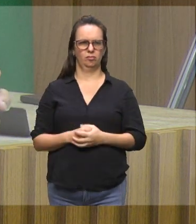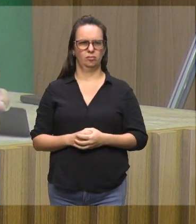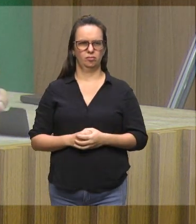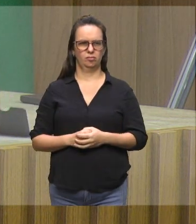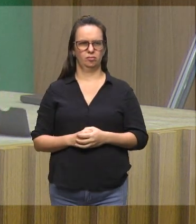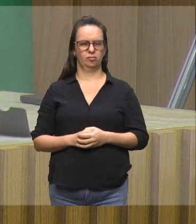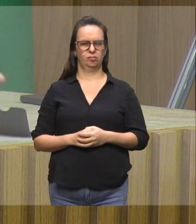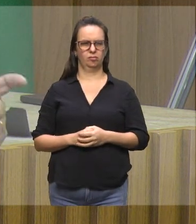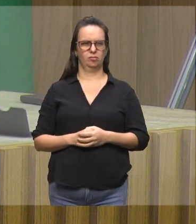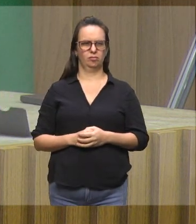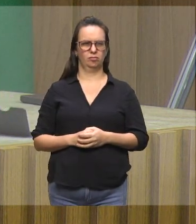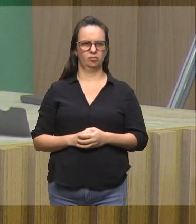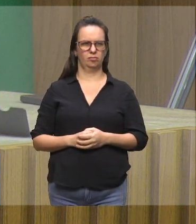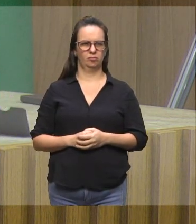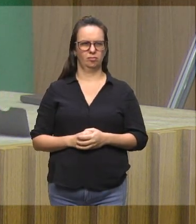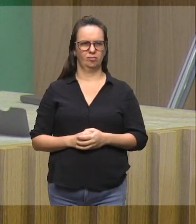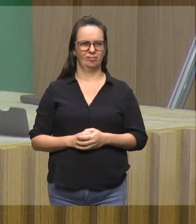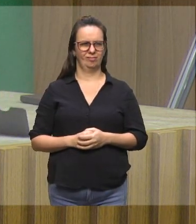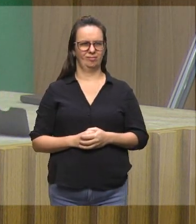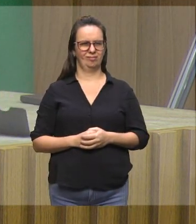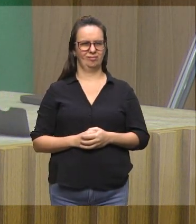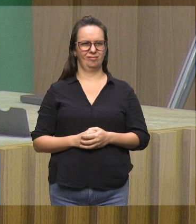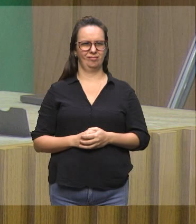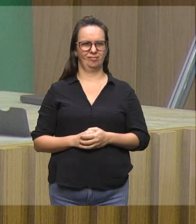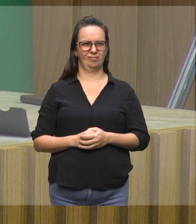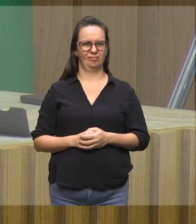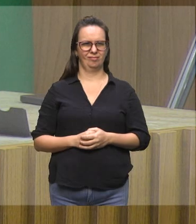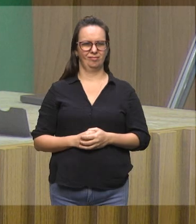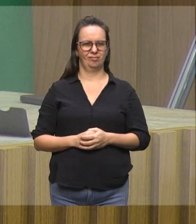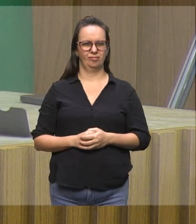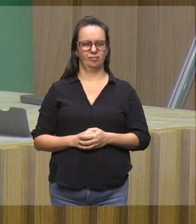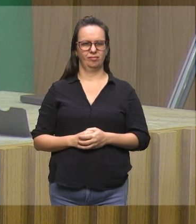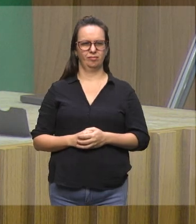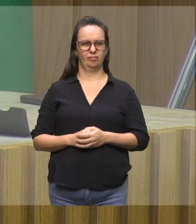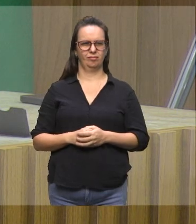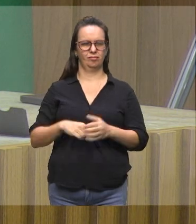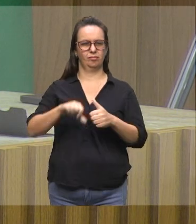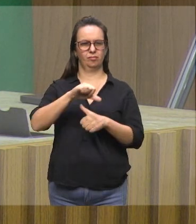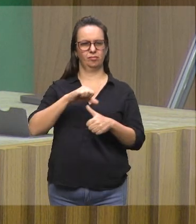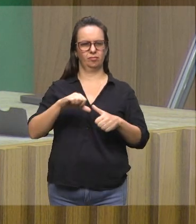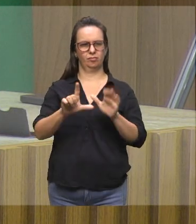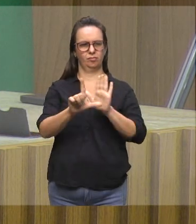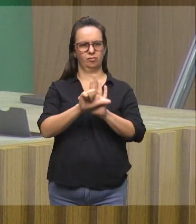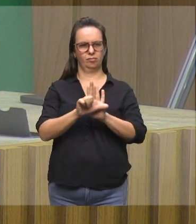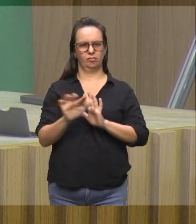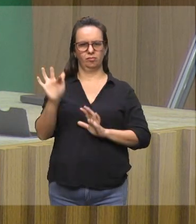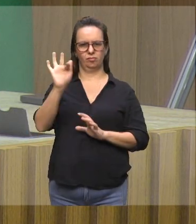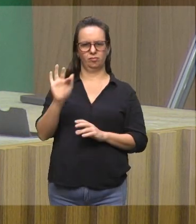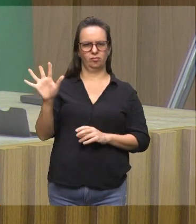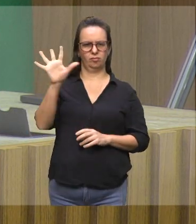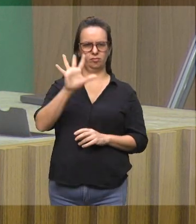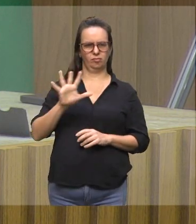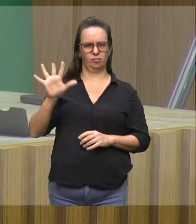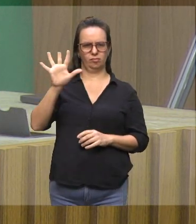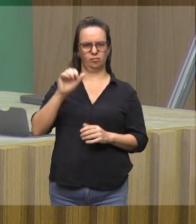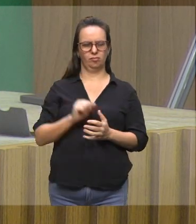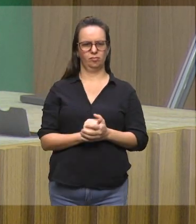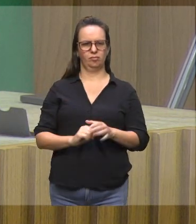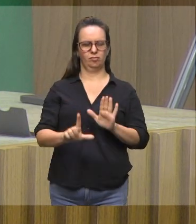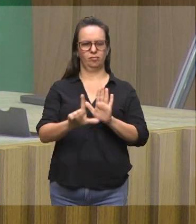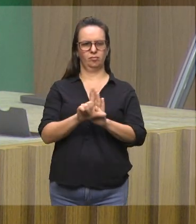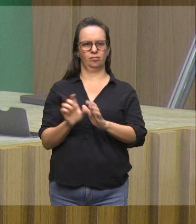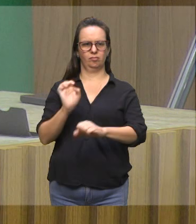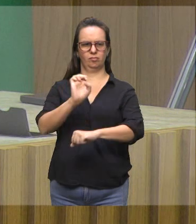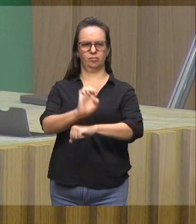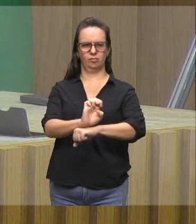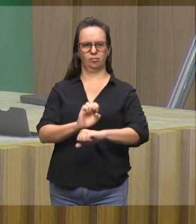parametriza, né? Nossa, falei difícil agora. Parametriza a legislação federal, a legislação estadual, que já